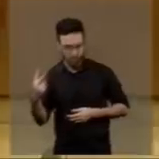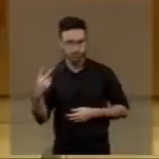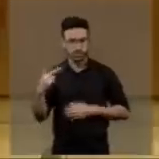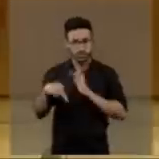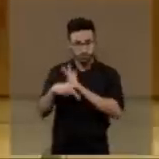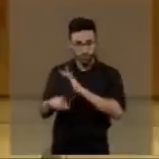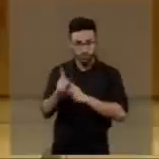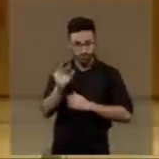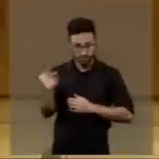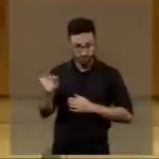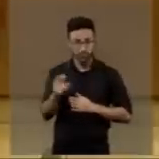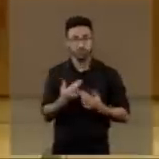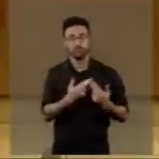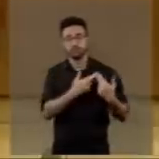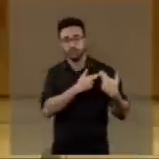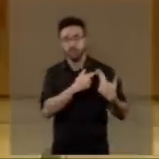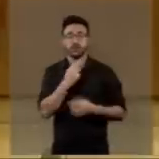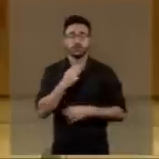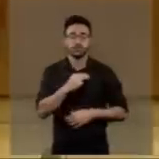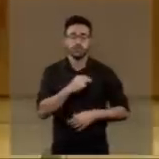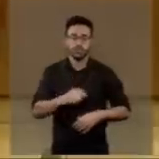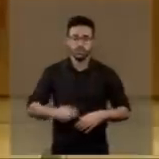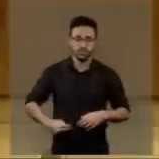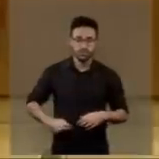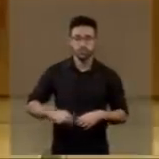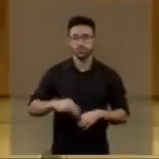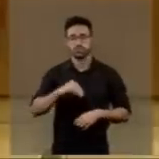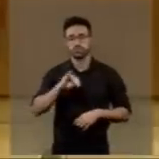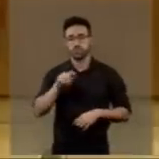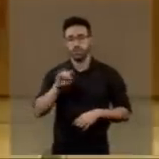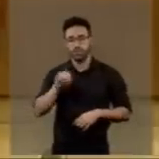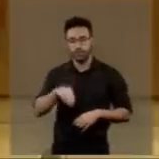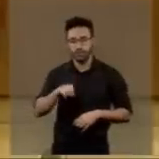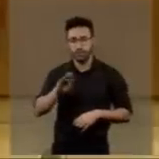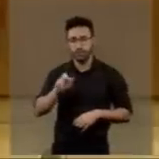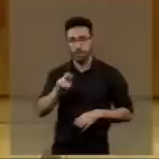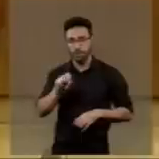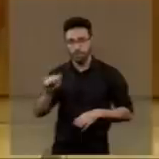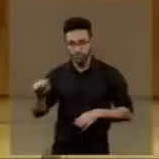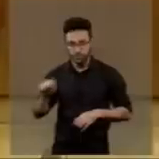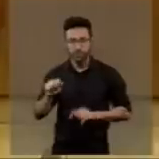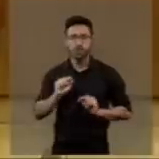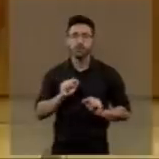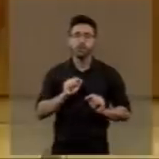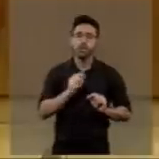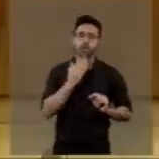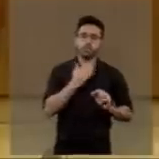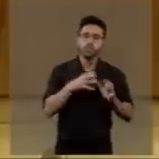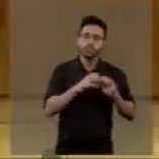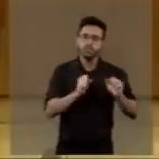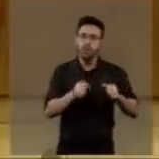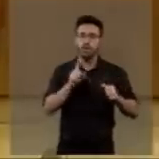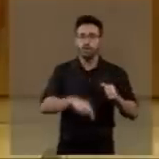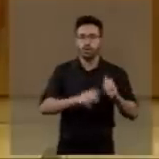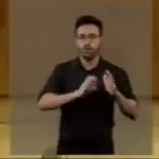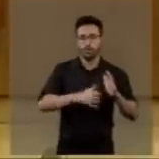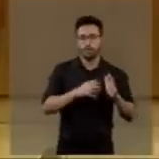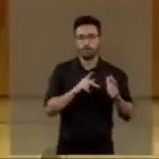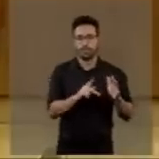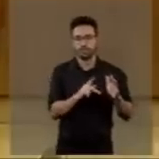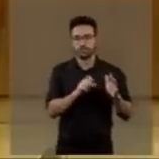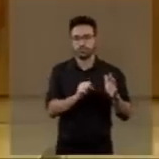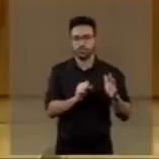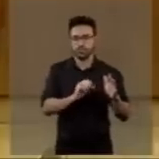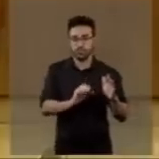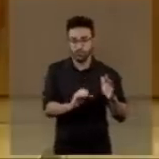relatado pelo ministro Joaquim Barbosa, sendo autor o Partido Trabalhista Cristão, interessados, presidente da República,